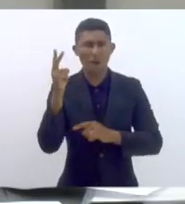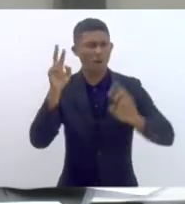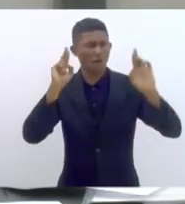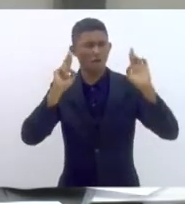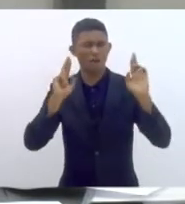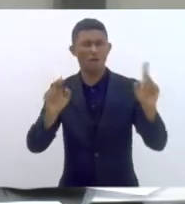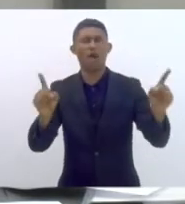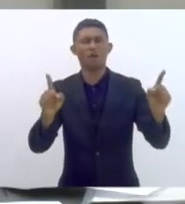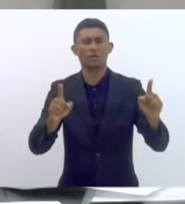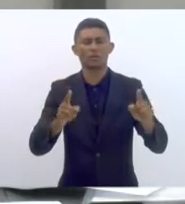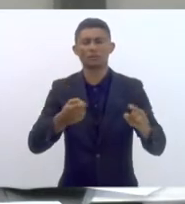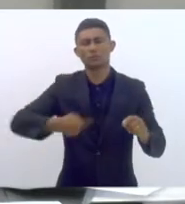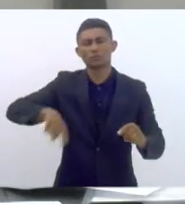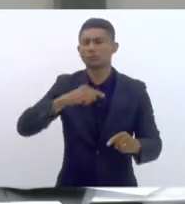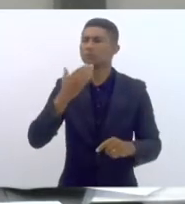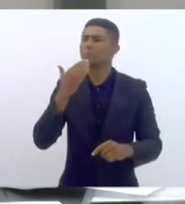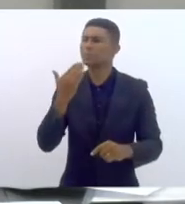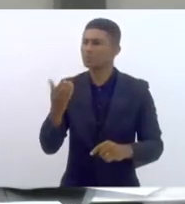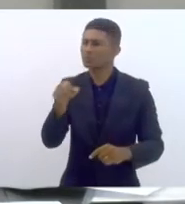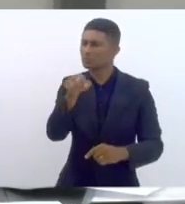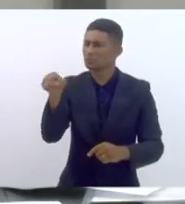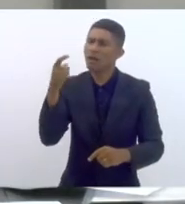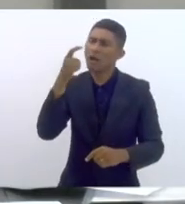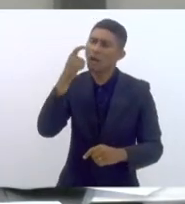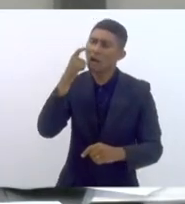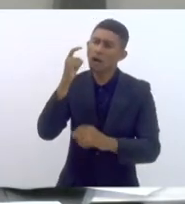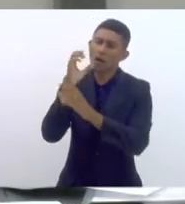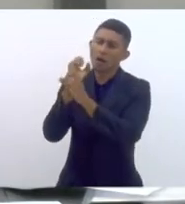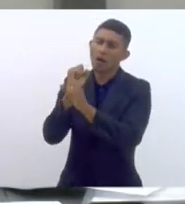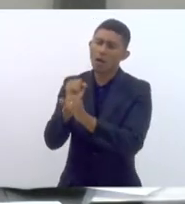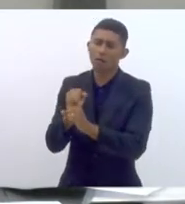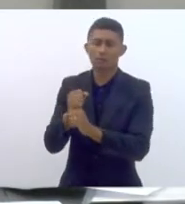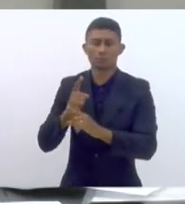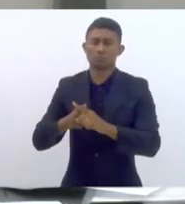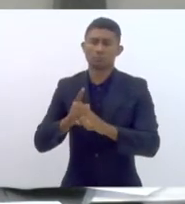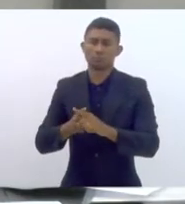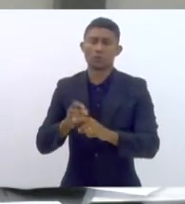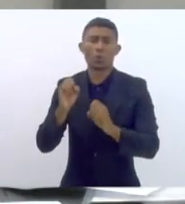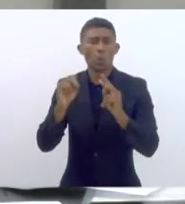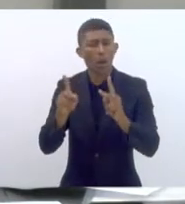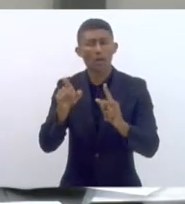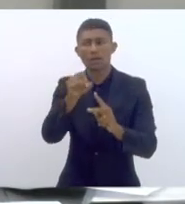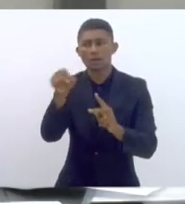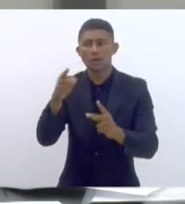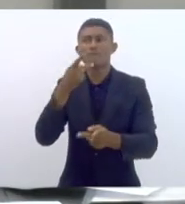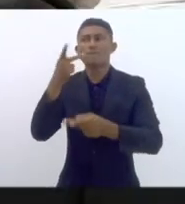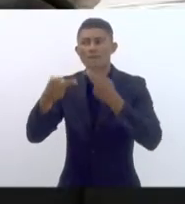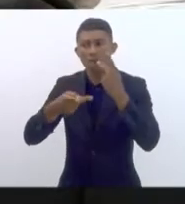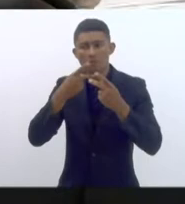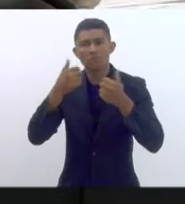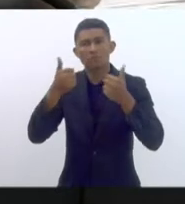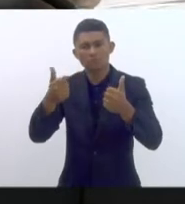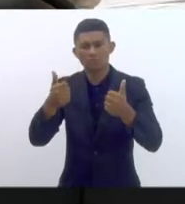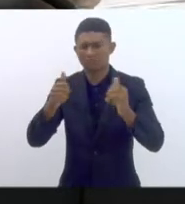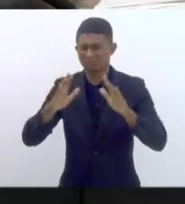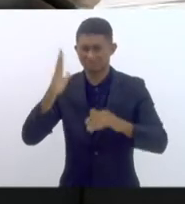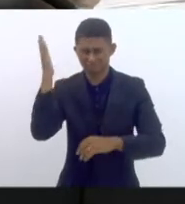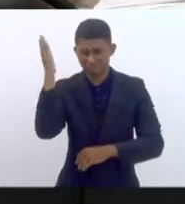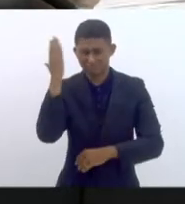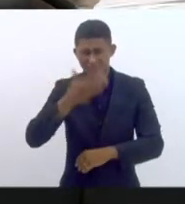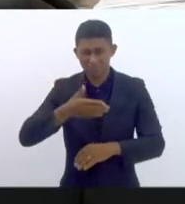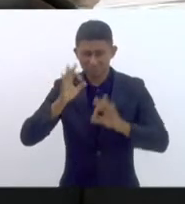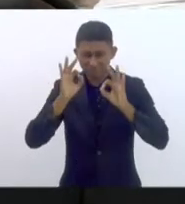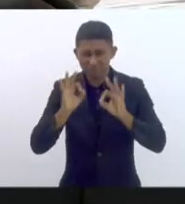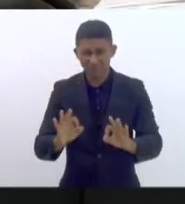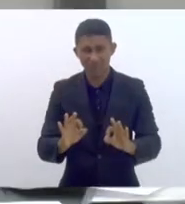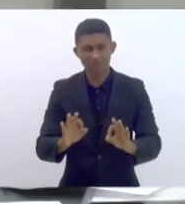discurso ele é justo, mas não está devidamente comprovado. Aqui o